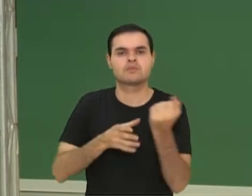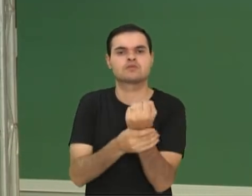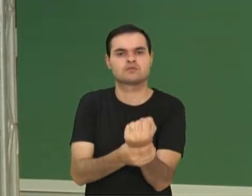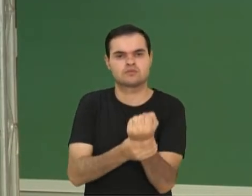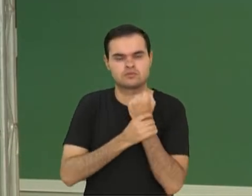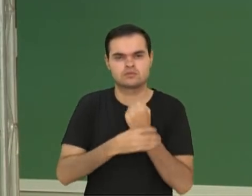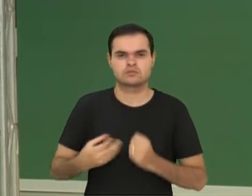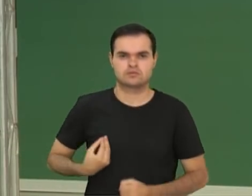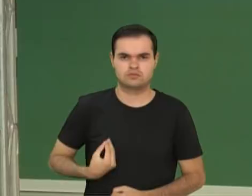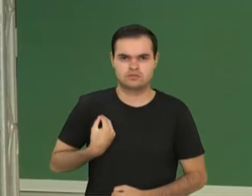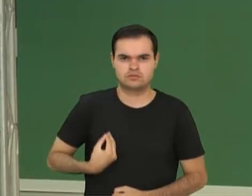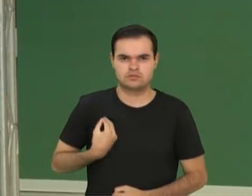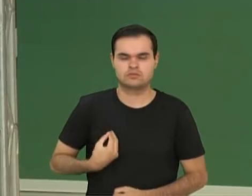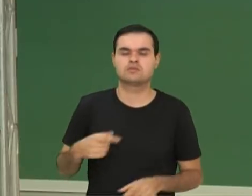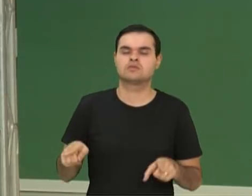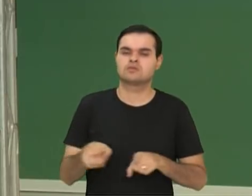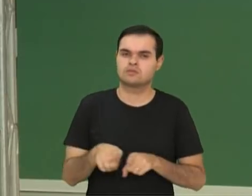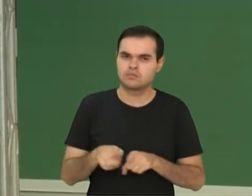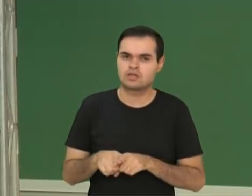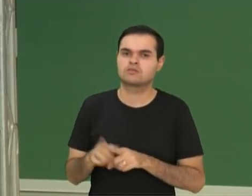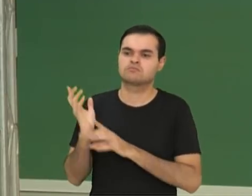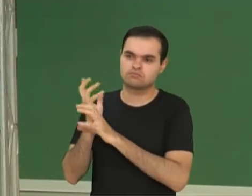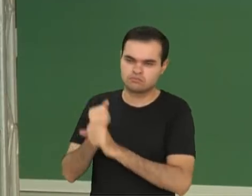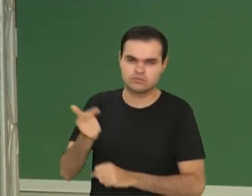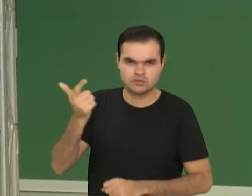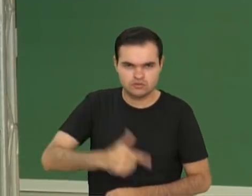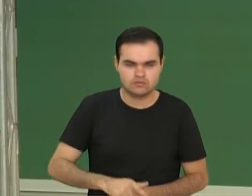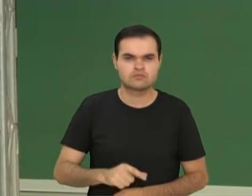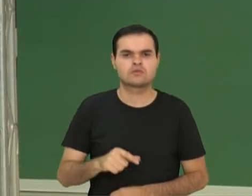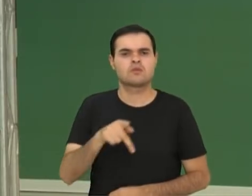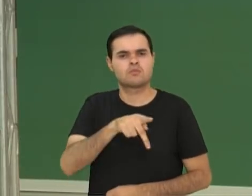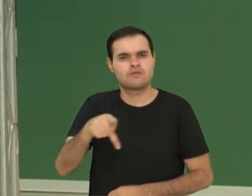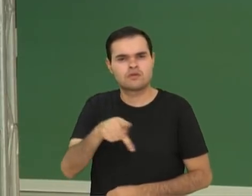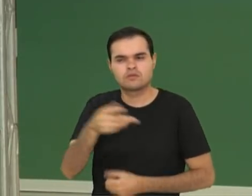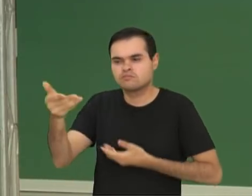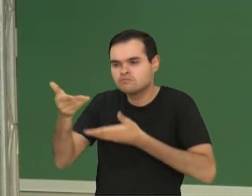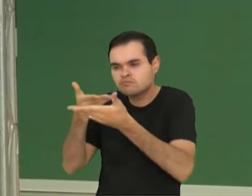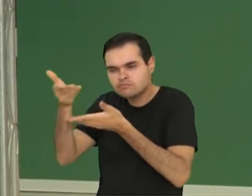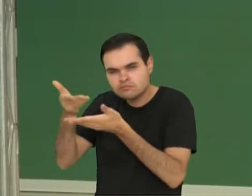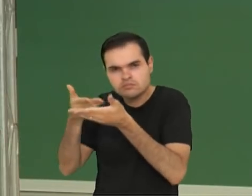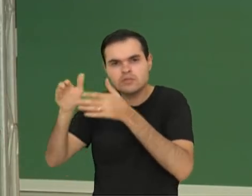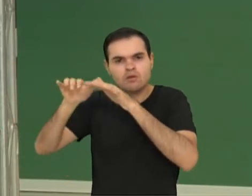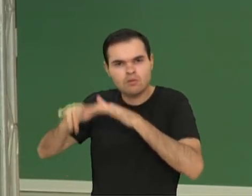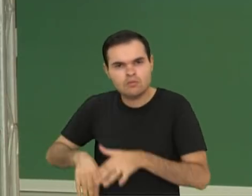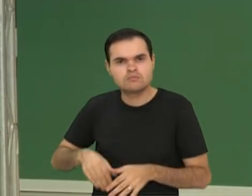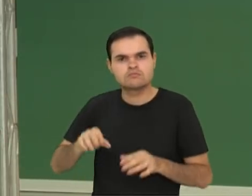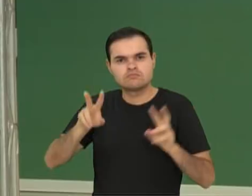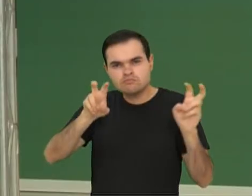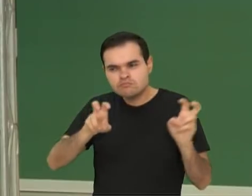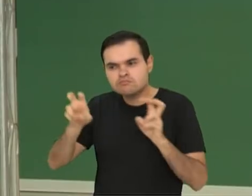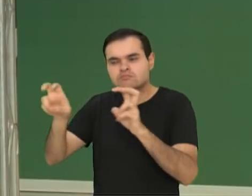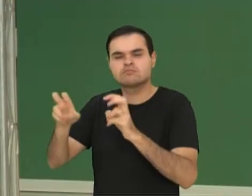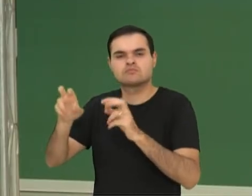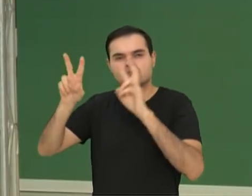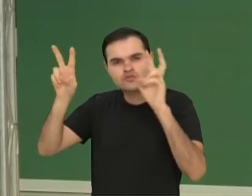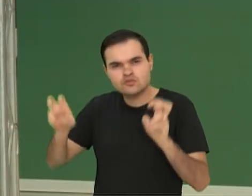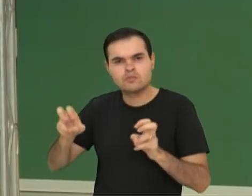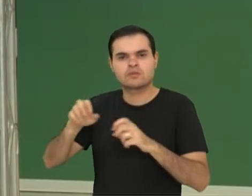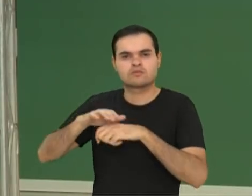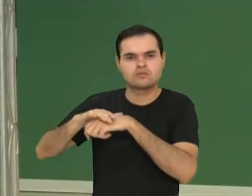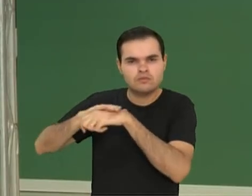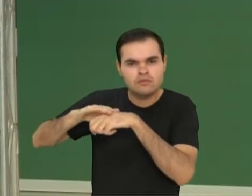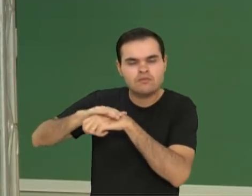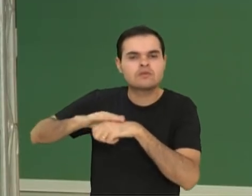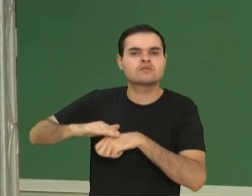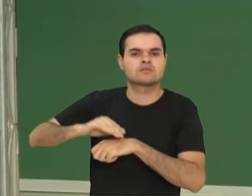aula. Também retomo, deixe um comentário para o seu professor sobre o conteúdo, comente sobre esse